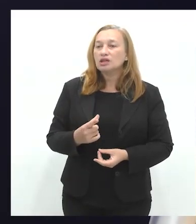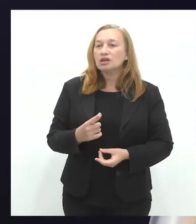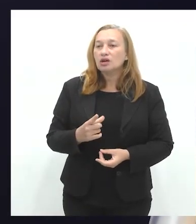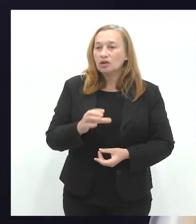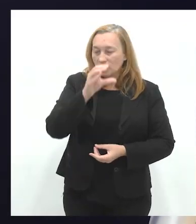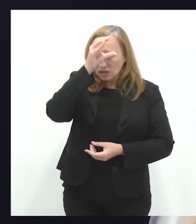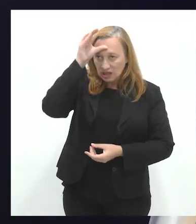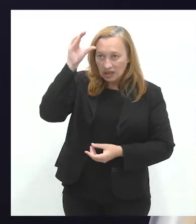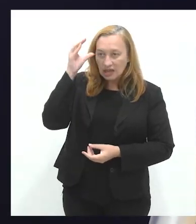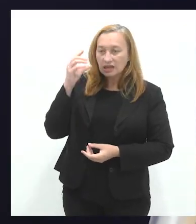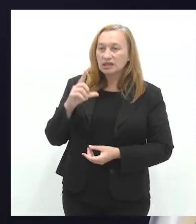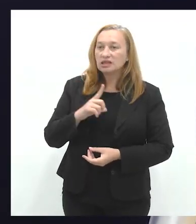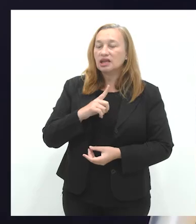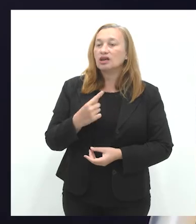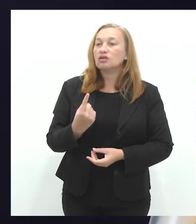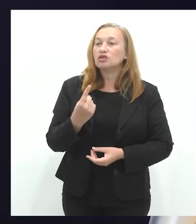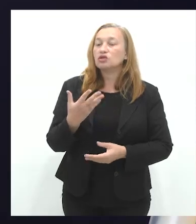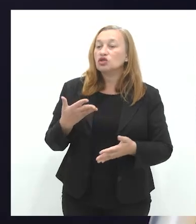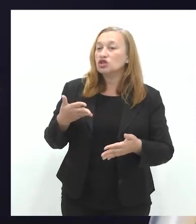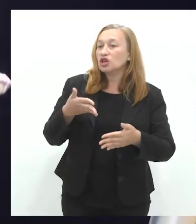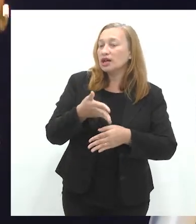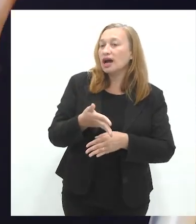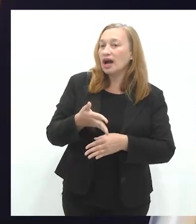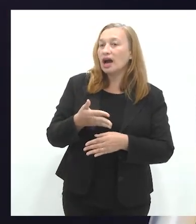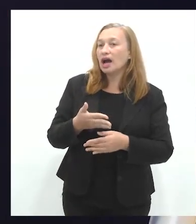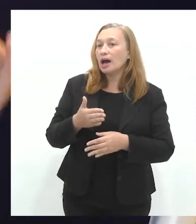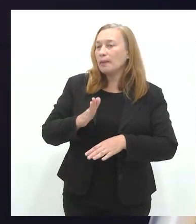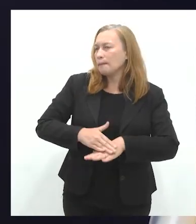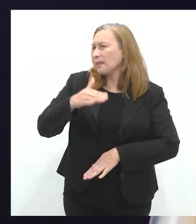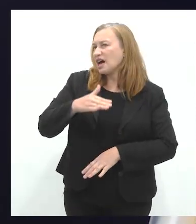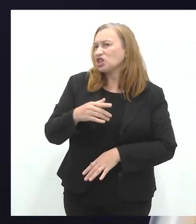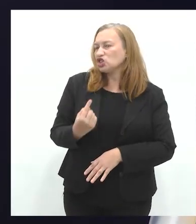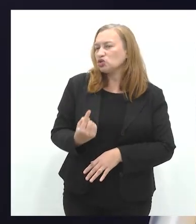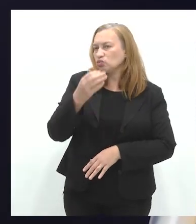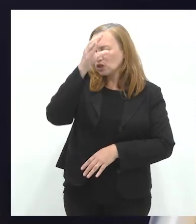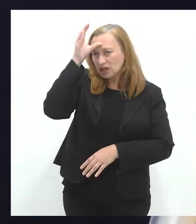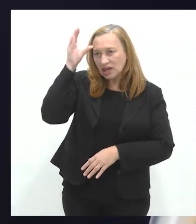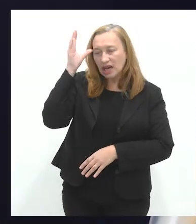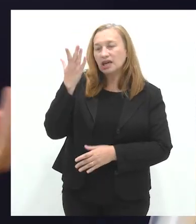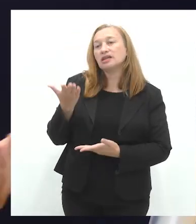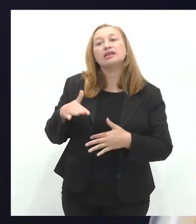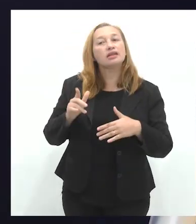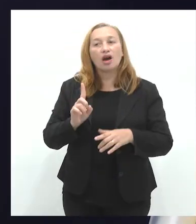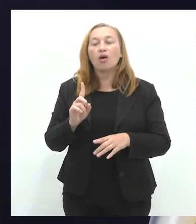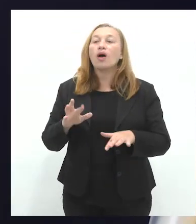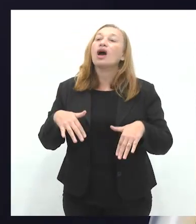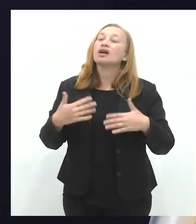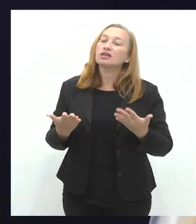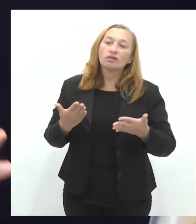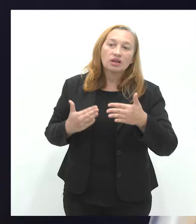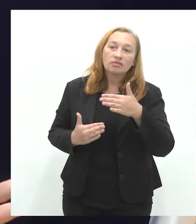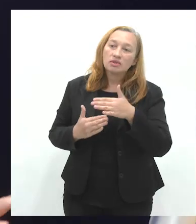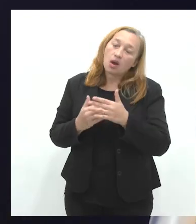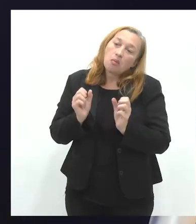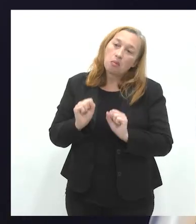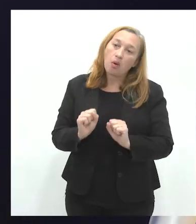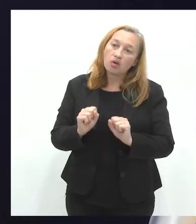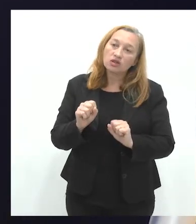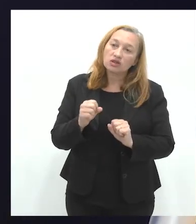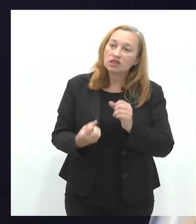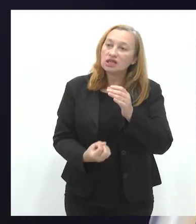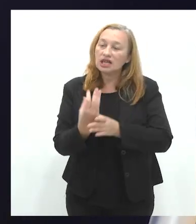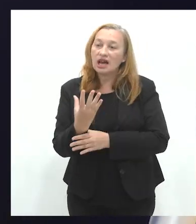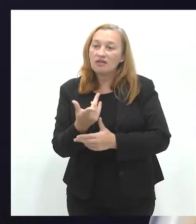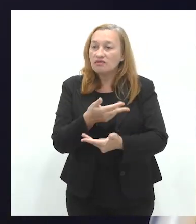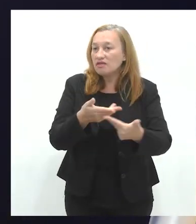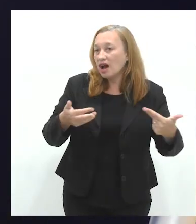um, eu tenho ali um teto, né? Eu Uhum. posso chegar a tanto. Ponto. Quando eu escalo, não. Quando eu escalo, é ilimitado. Eu posso